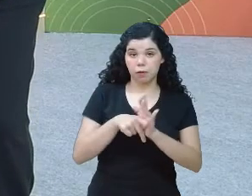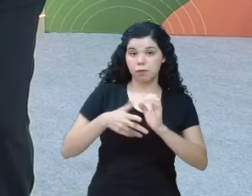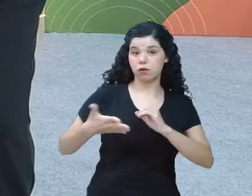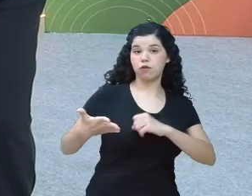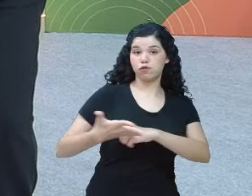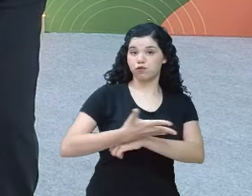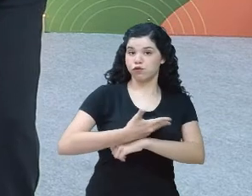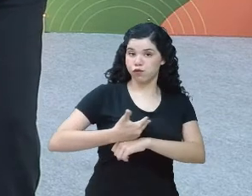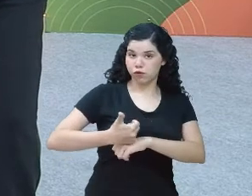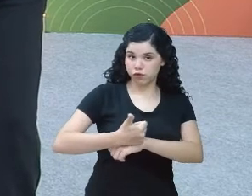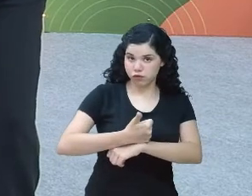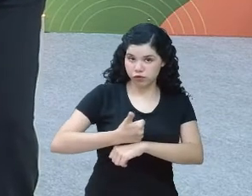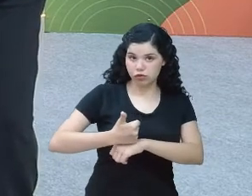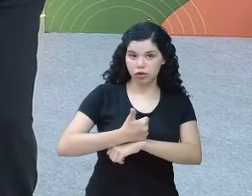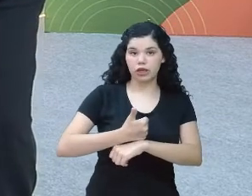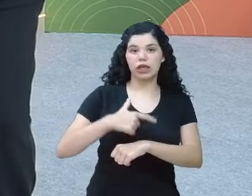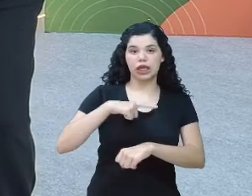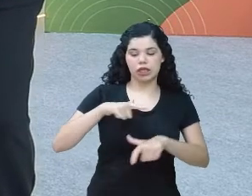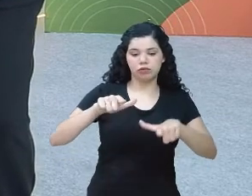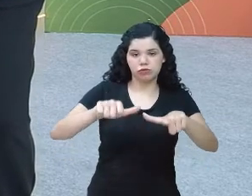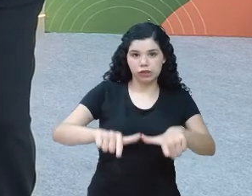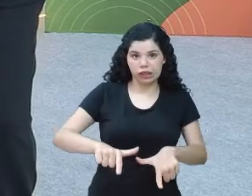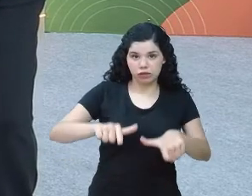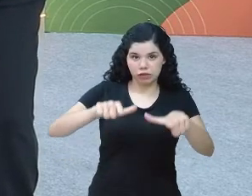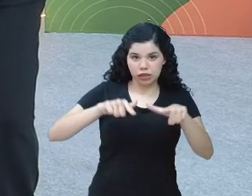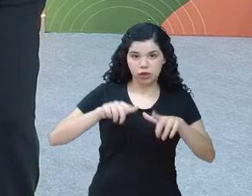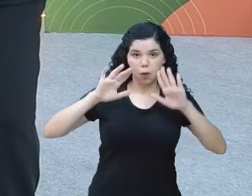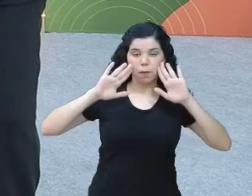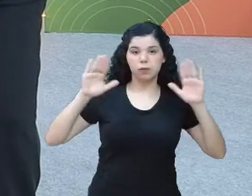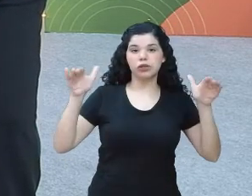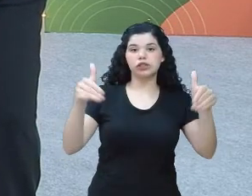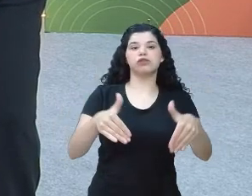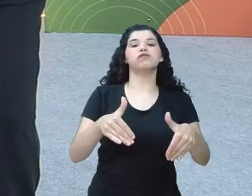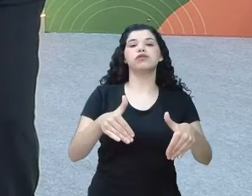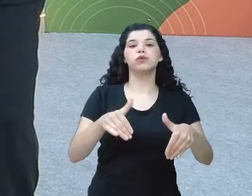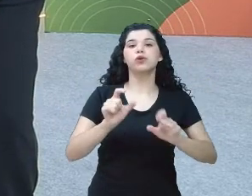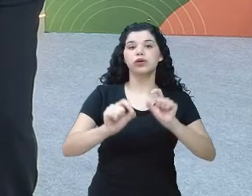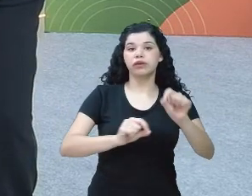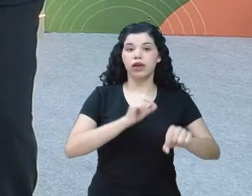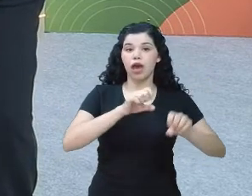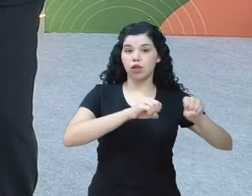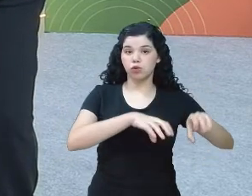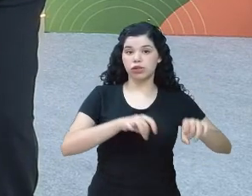com habilitação para educação especial.